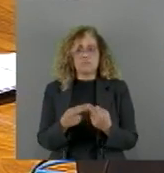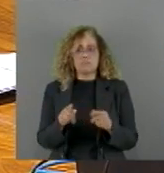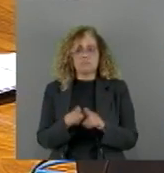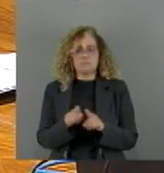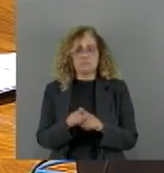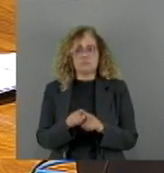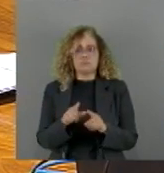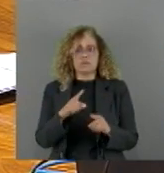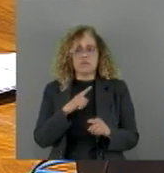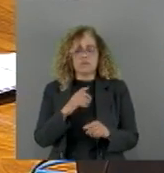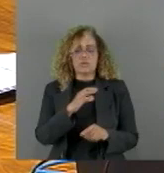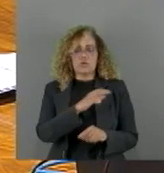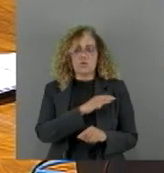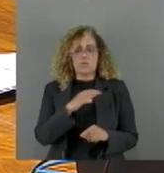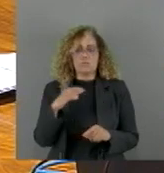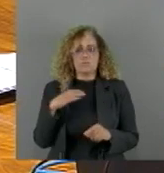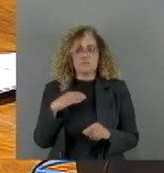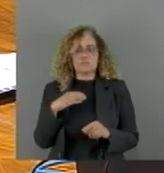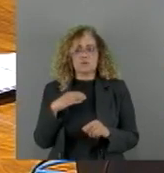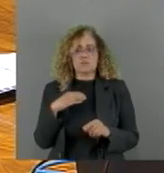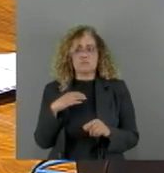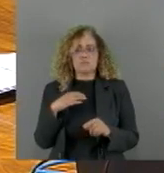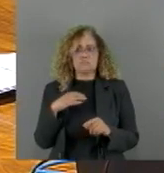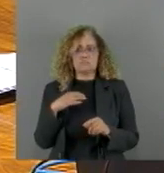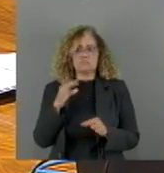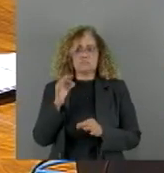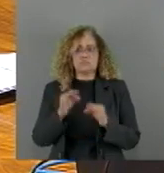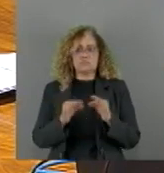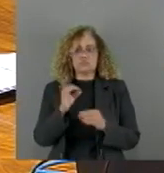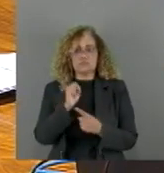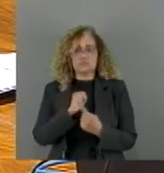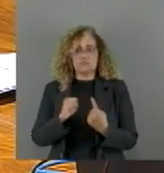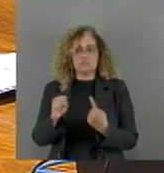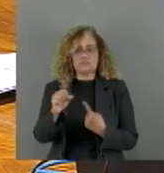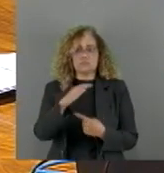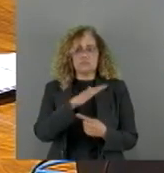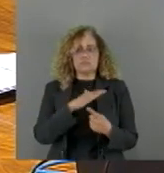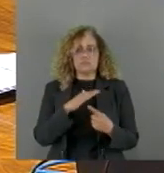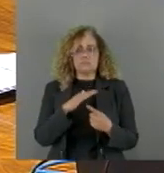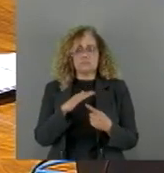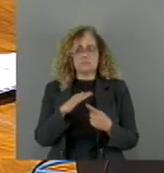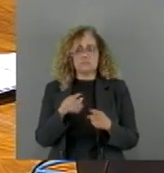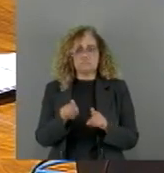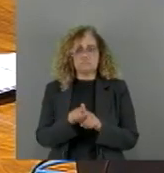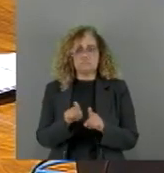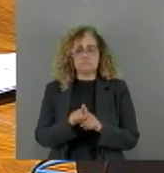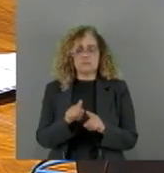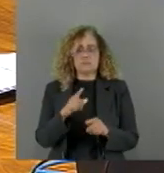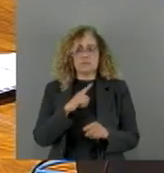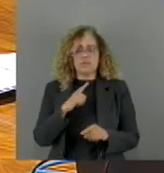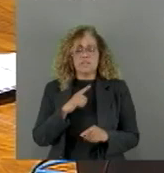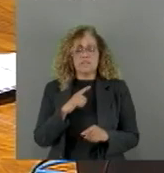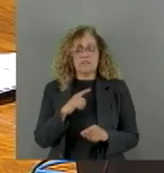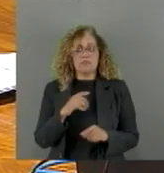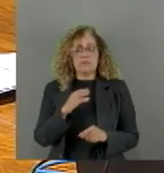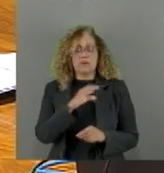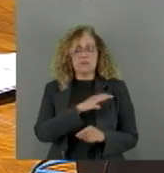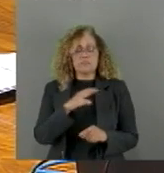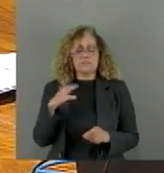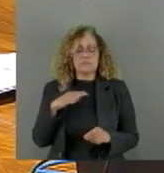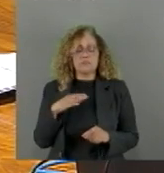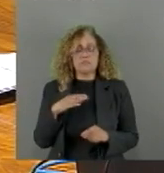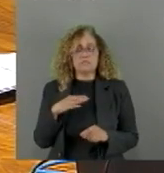Justiça e Cidadania, pronunciar-se também acerca dos aspectos constitucionais, jurídicos, em especial no que diz respeito à técnica